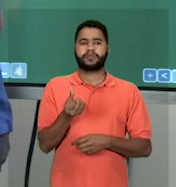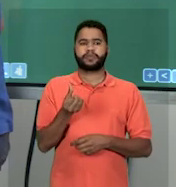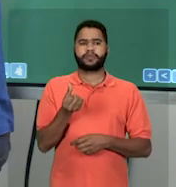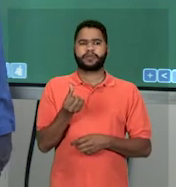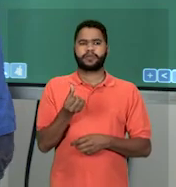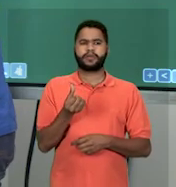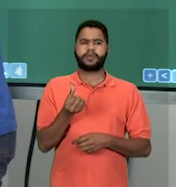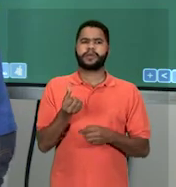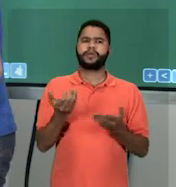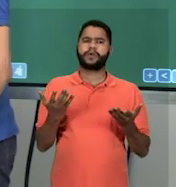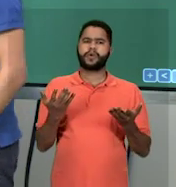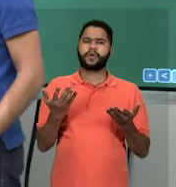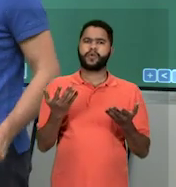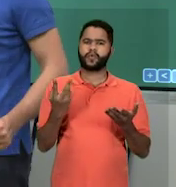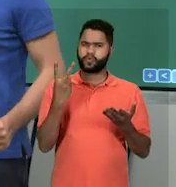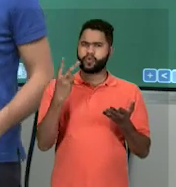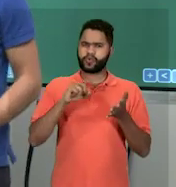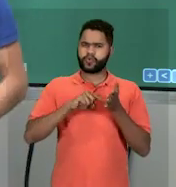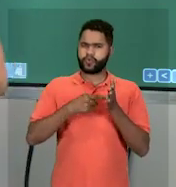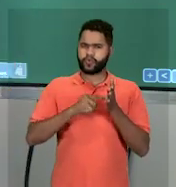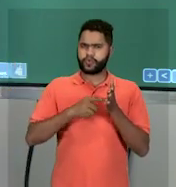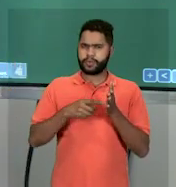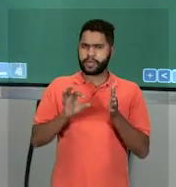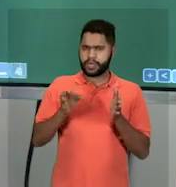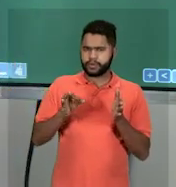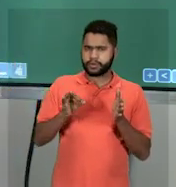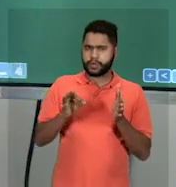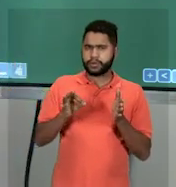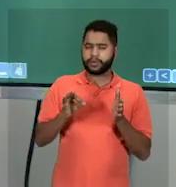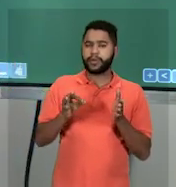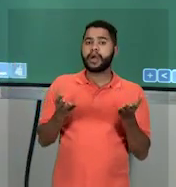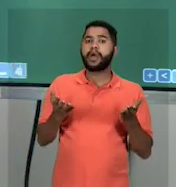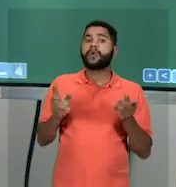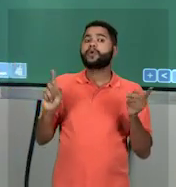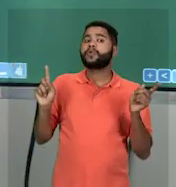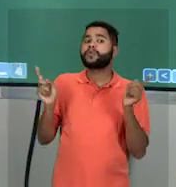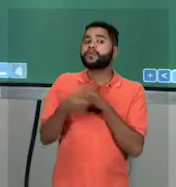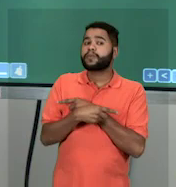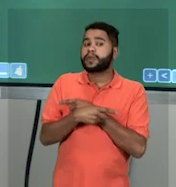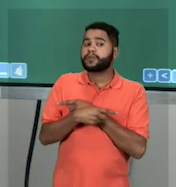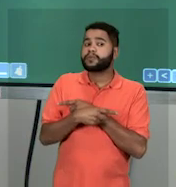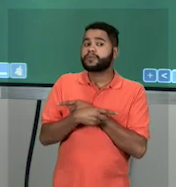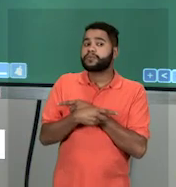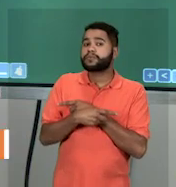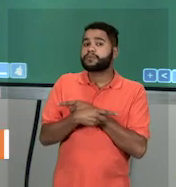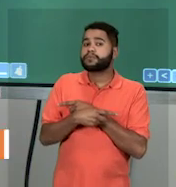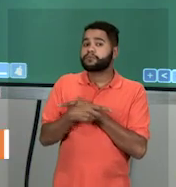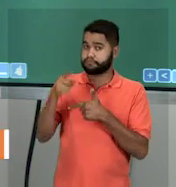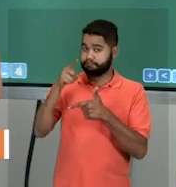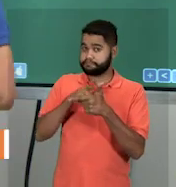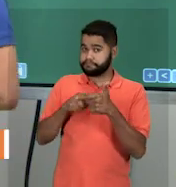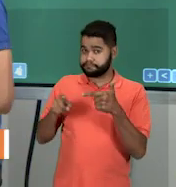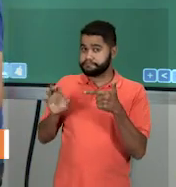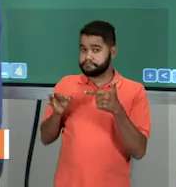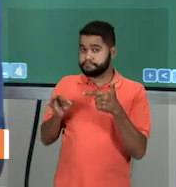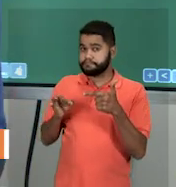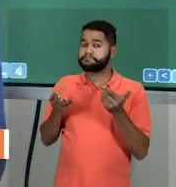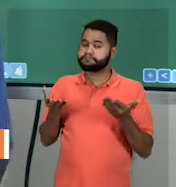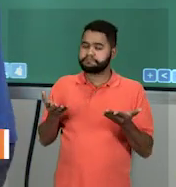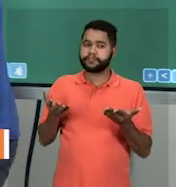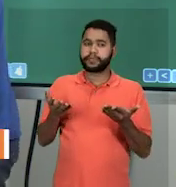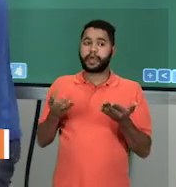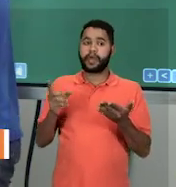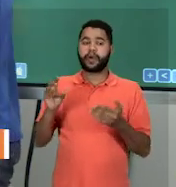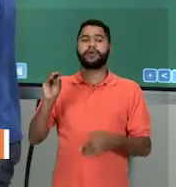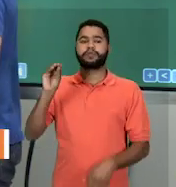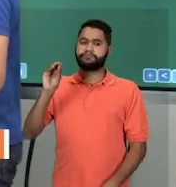aí Pense comigo esse dois não está multiplicando x Qual que é a operação inversa da multiplicação a divisão é então